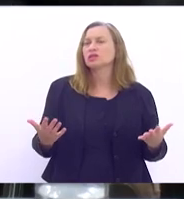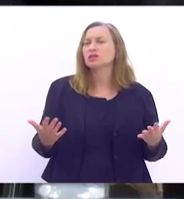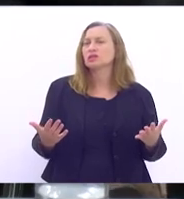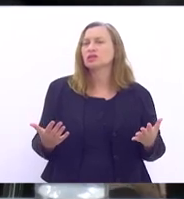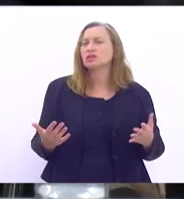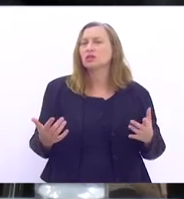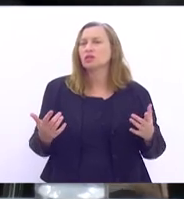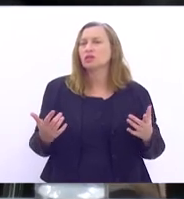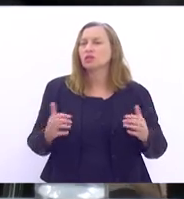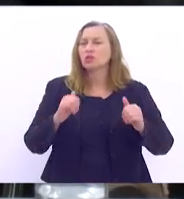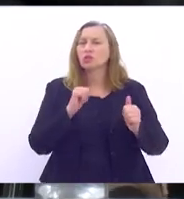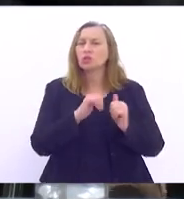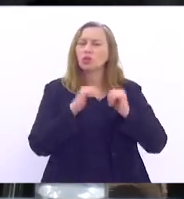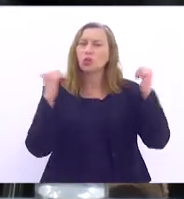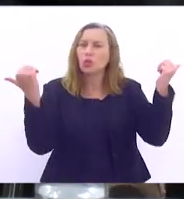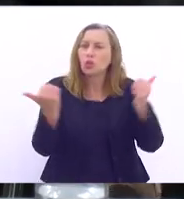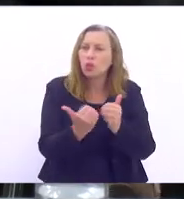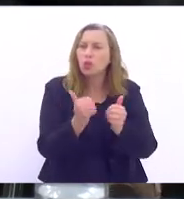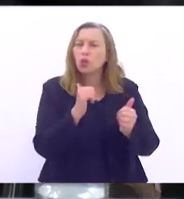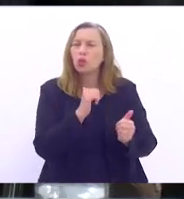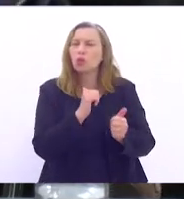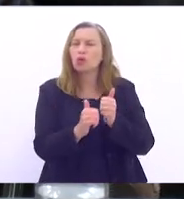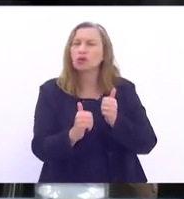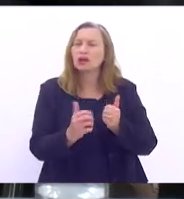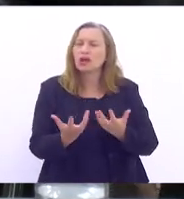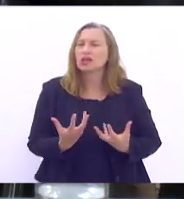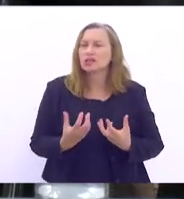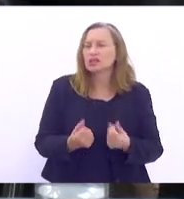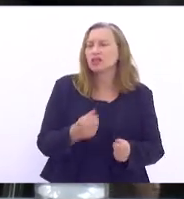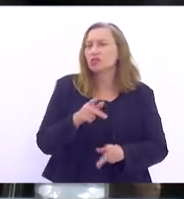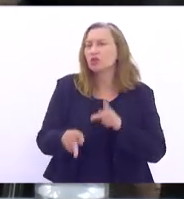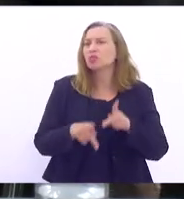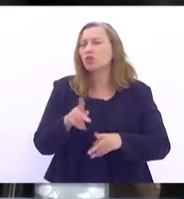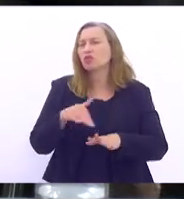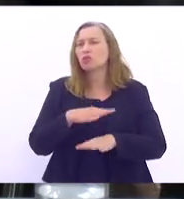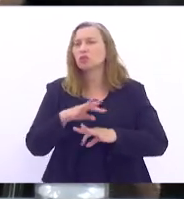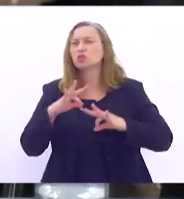ser adotada pela população como um todo, etc., etc.